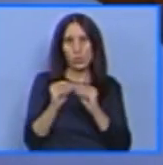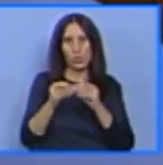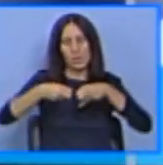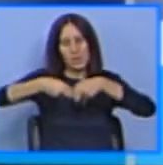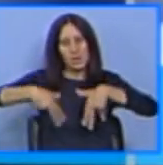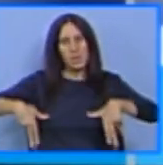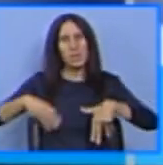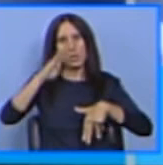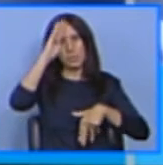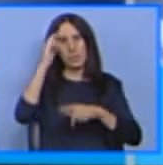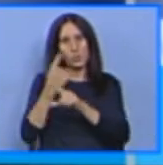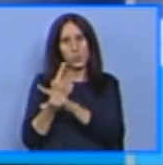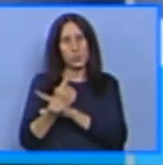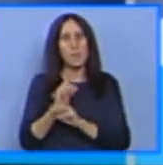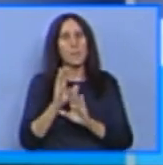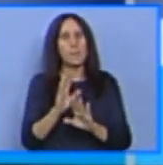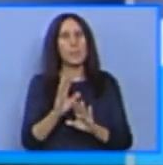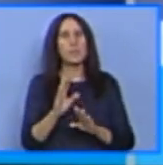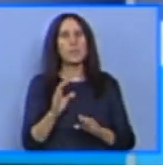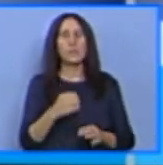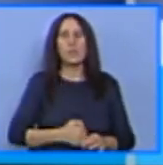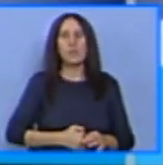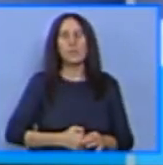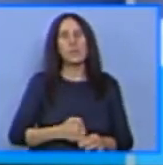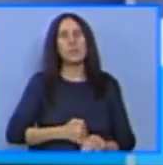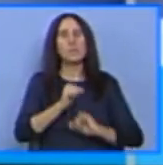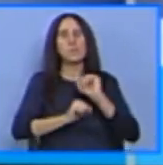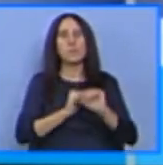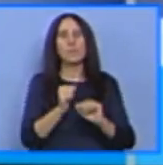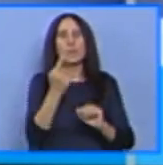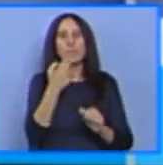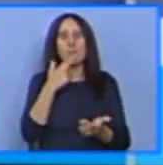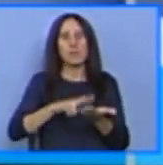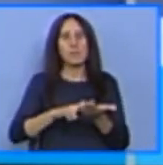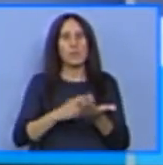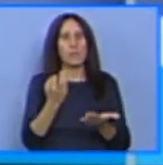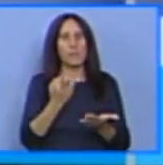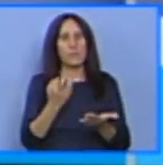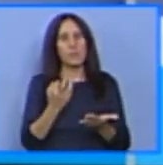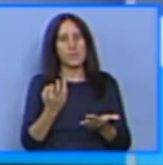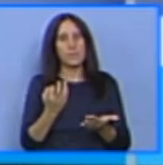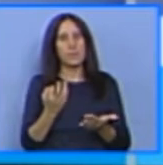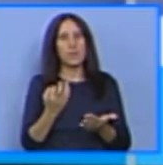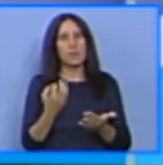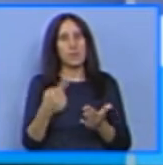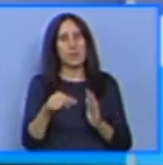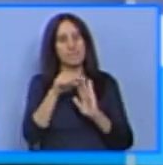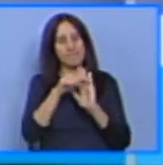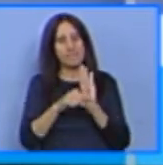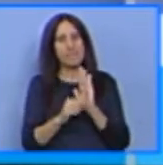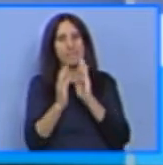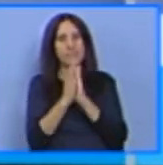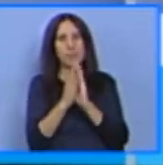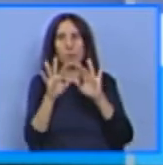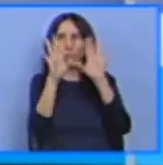do papado, etc., mas depois o catolicismo também, uma das razões porque é de facto uma confissão com uma presença